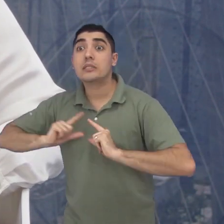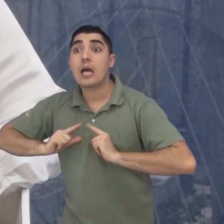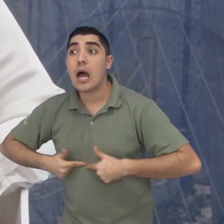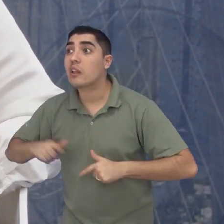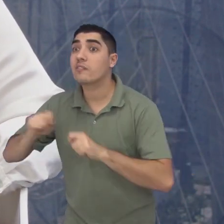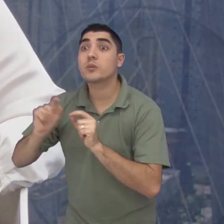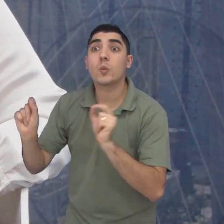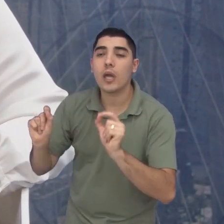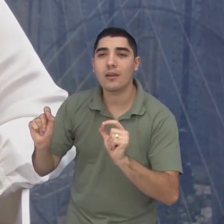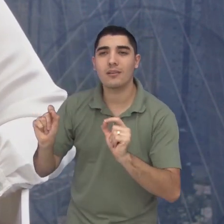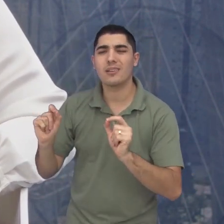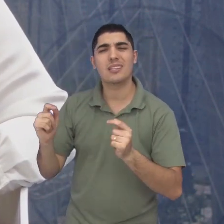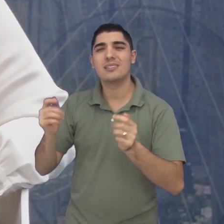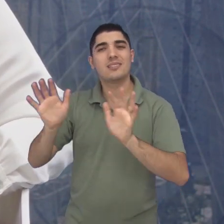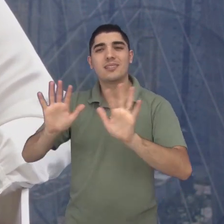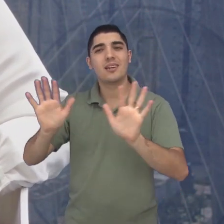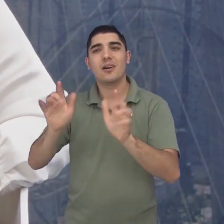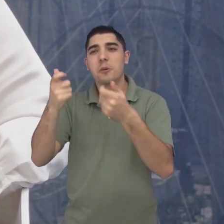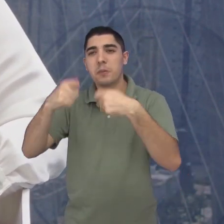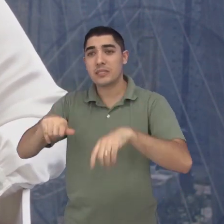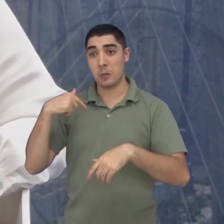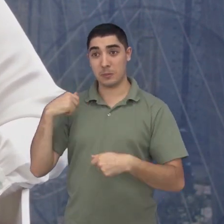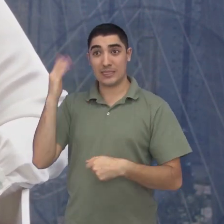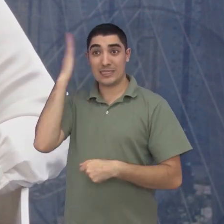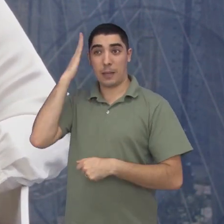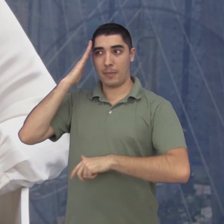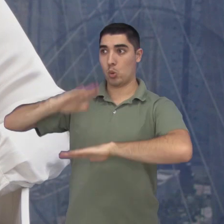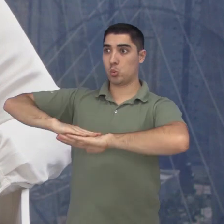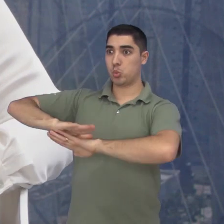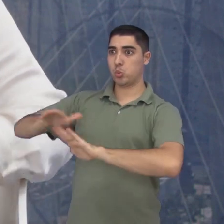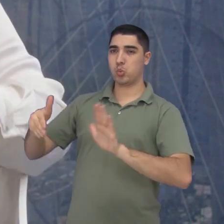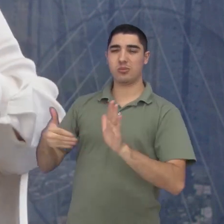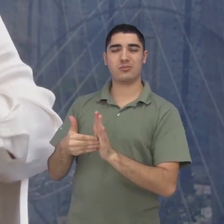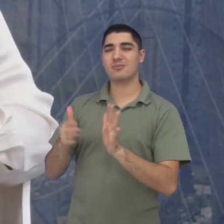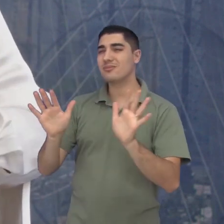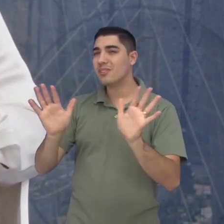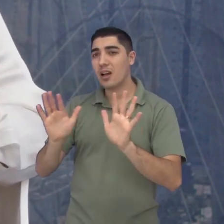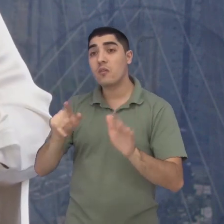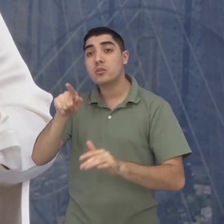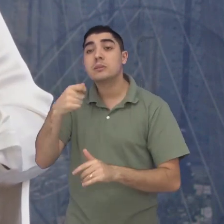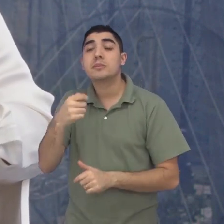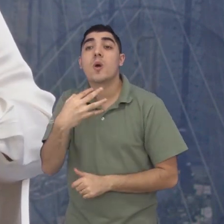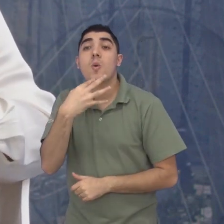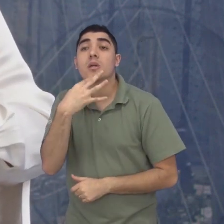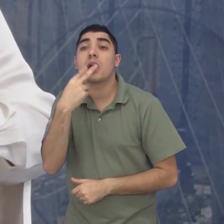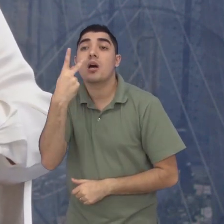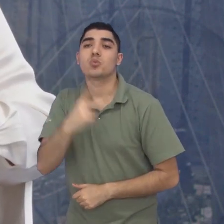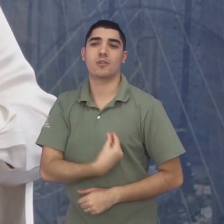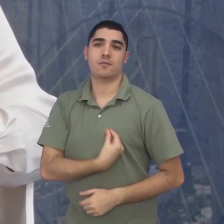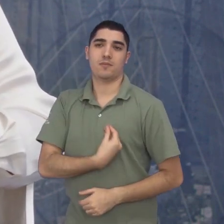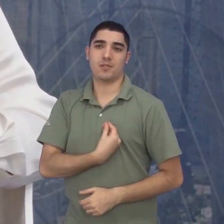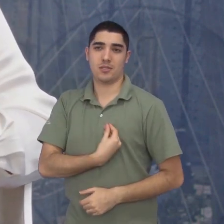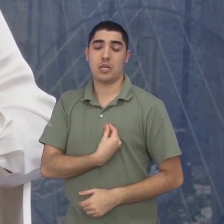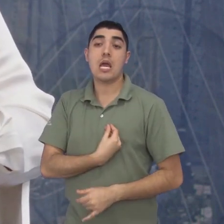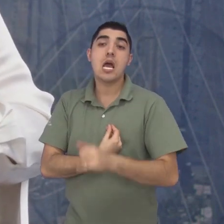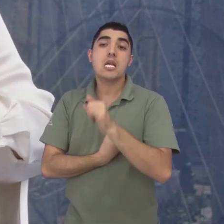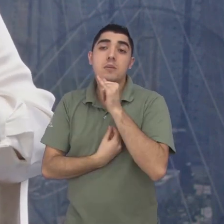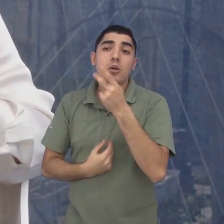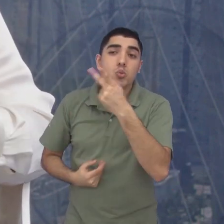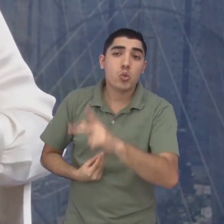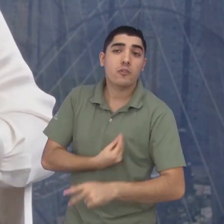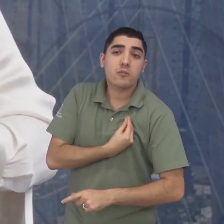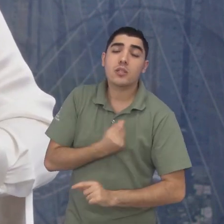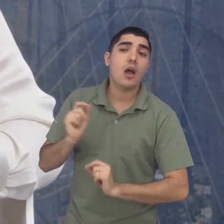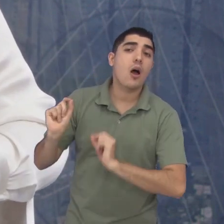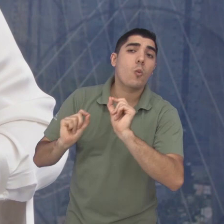de tudo. Você não precisa ser especialista de tudo. Você precisa saber do quê? Do teu mundo. O que está acontecendo no teu mundo? O